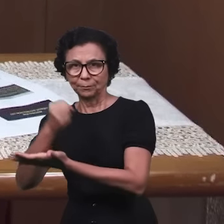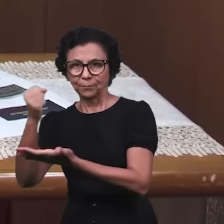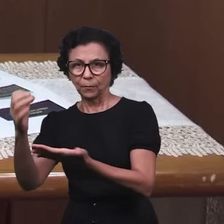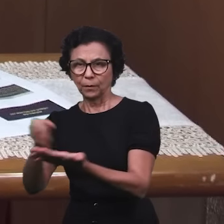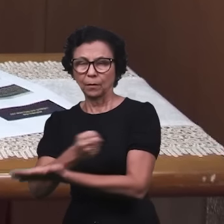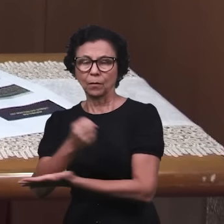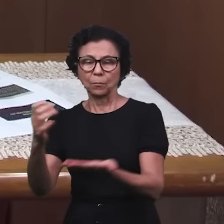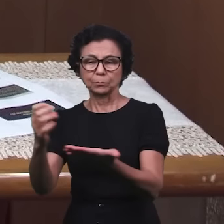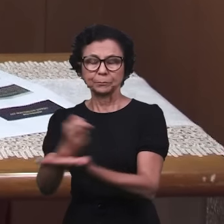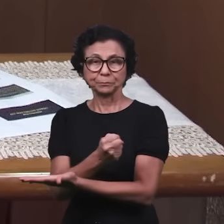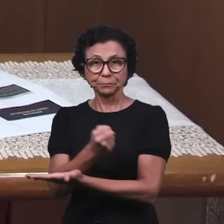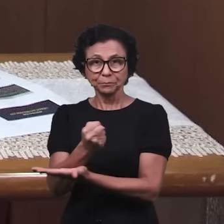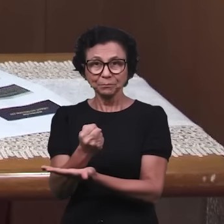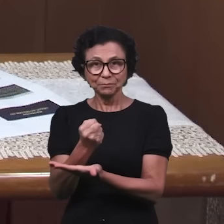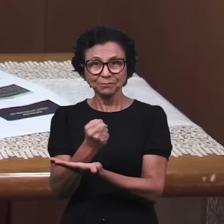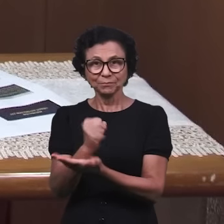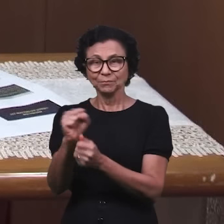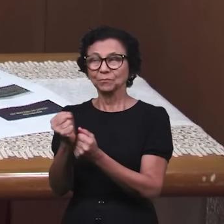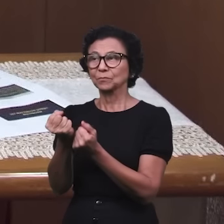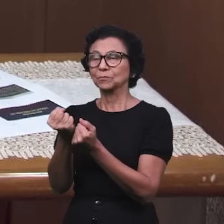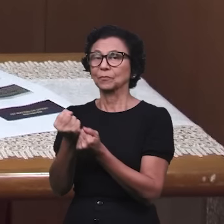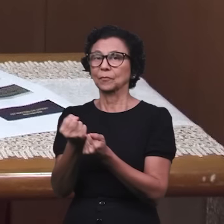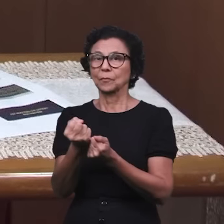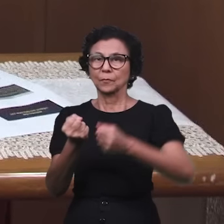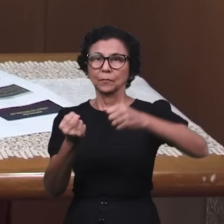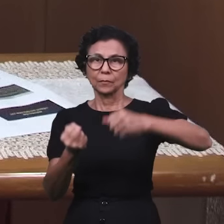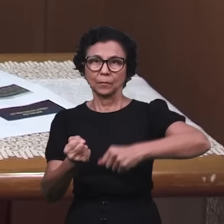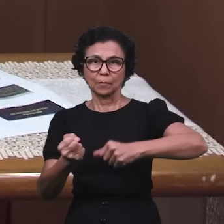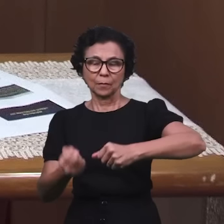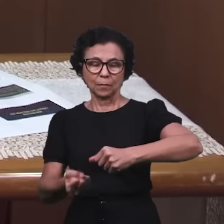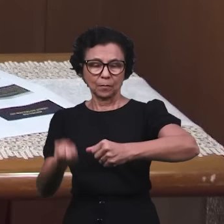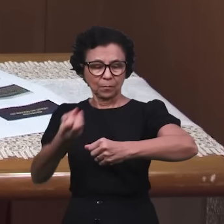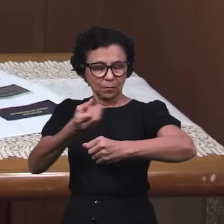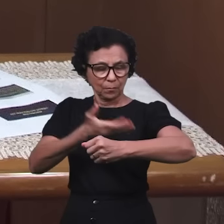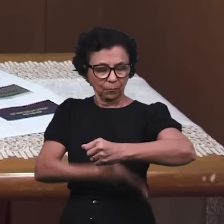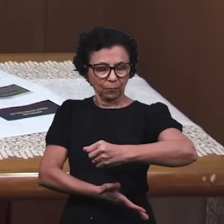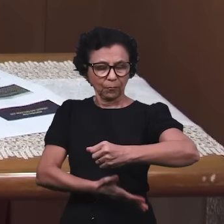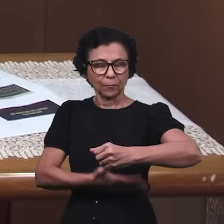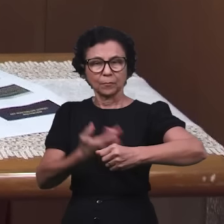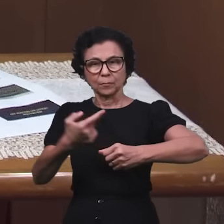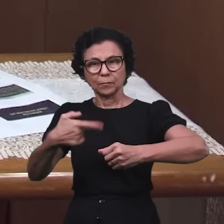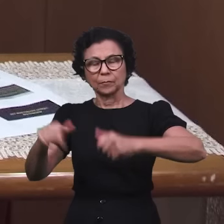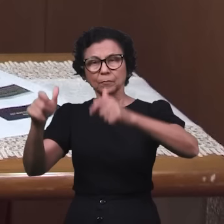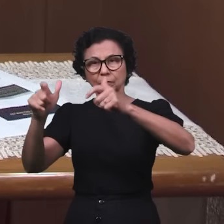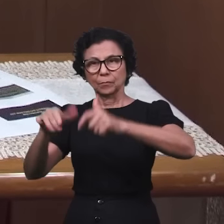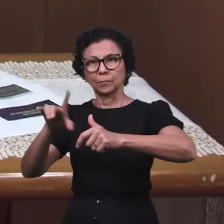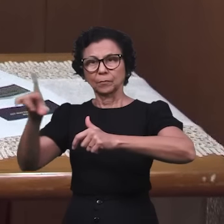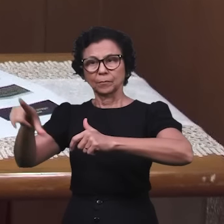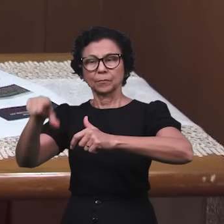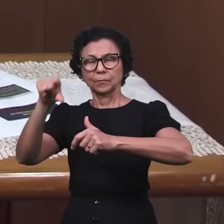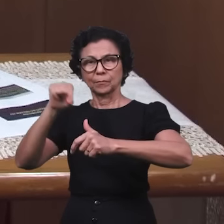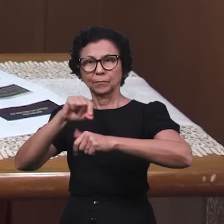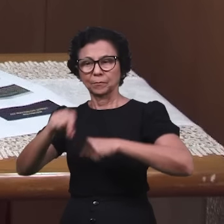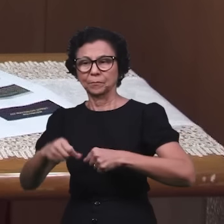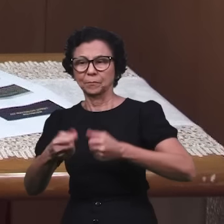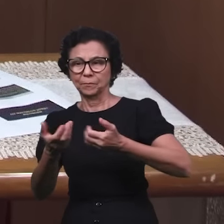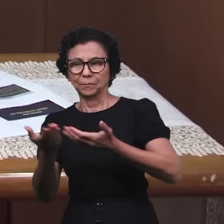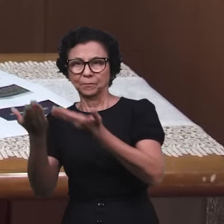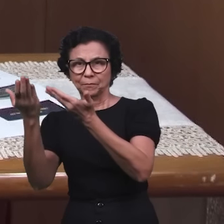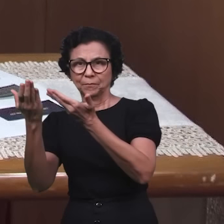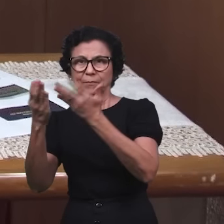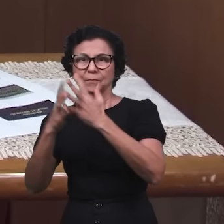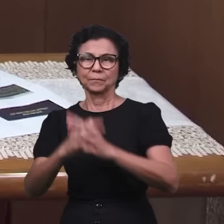o Senhor teu Deus, e as porás num cesto, e irás ao lugar que escolher o Senhor vosso Deus para ali